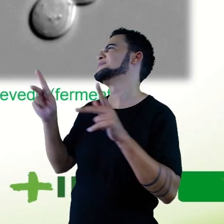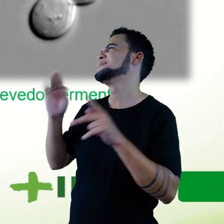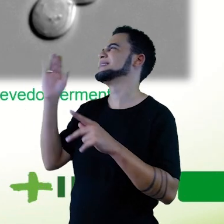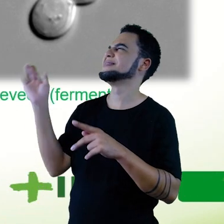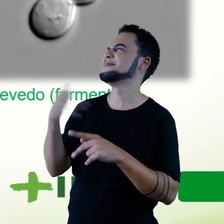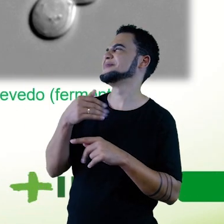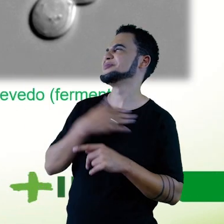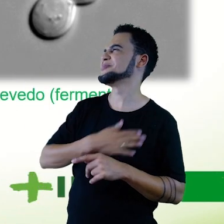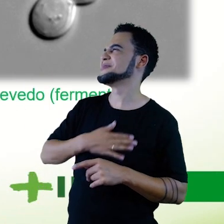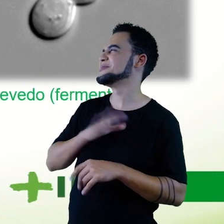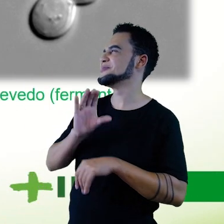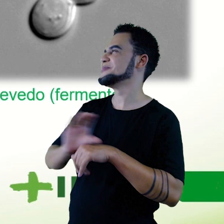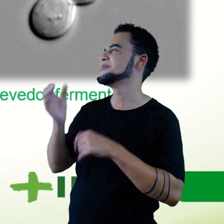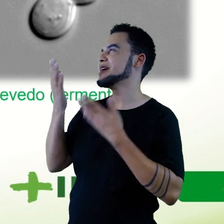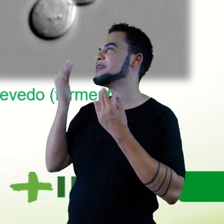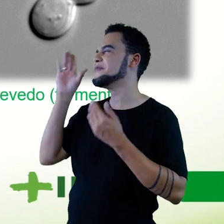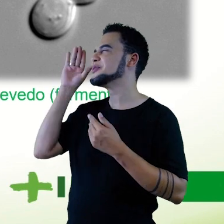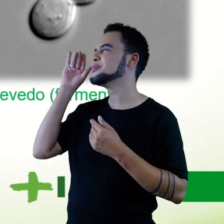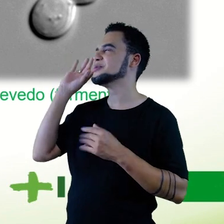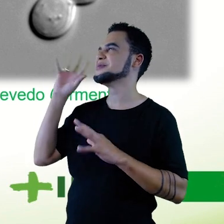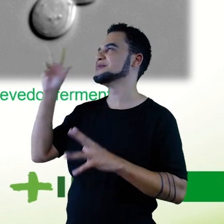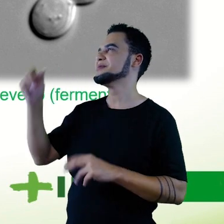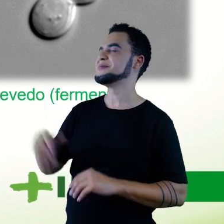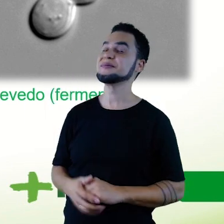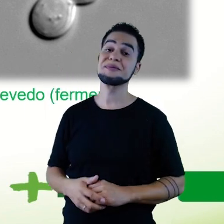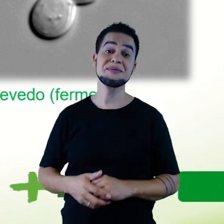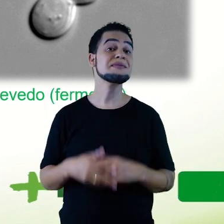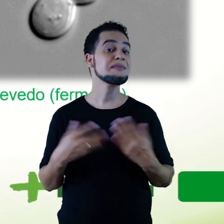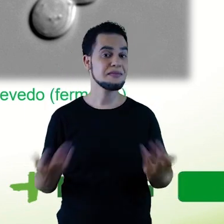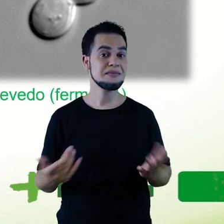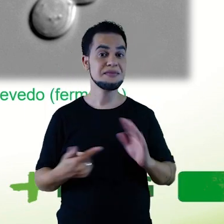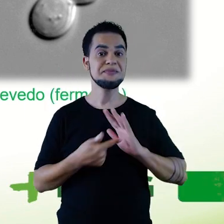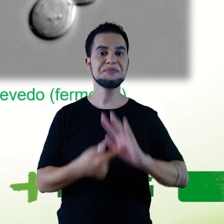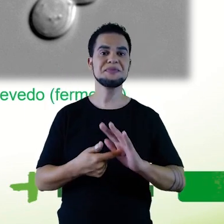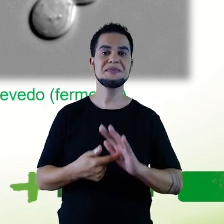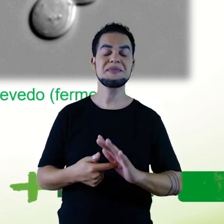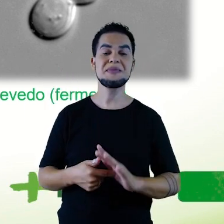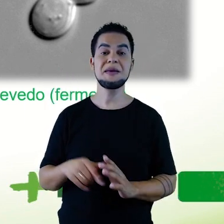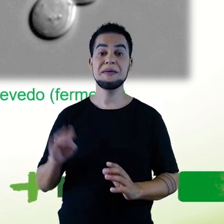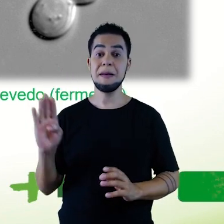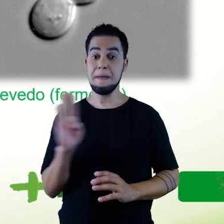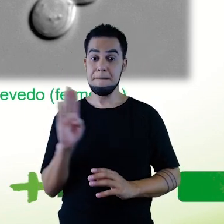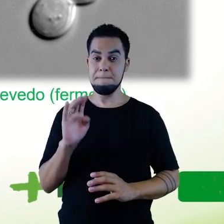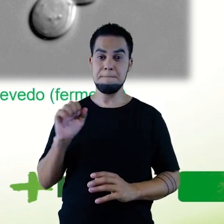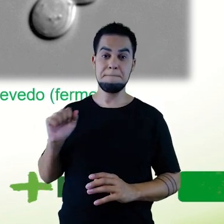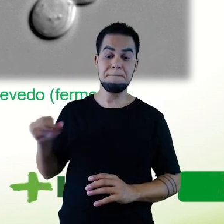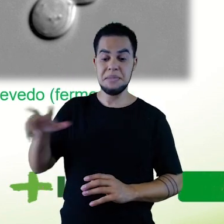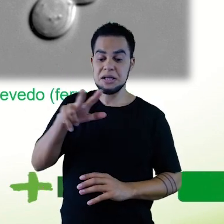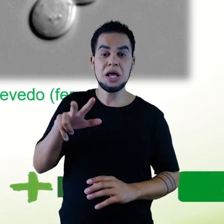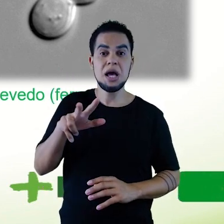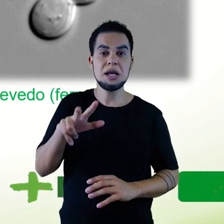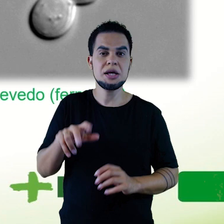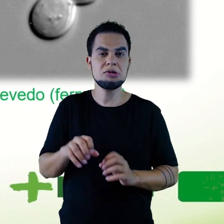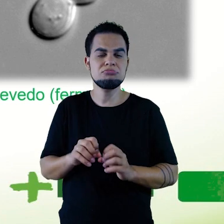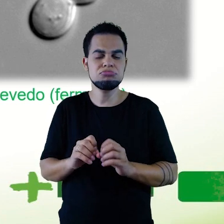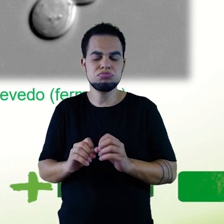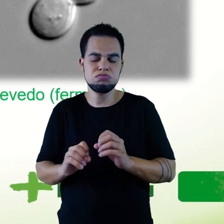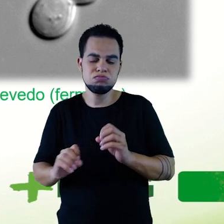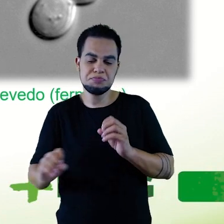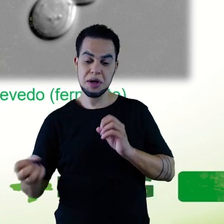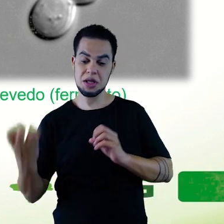Pessoal, sai da frente que eu estou gostando do curso, eu quero ver tudo. Pessoal, aqui eu estou mostrando uma bactéria que está acabando de formar